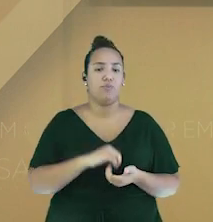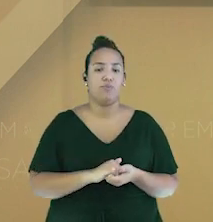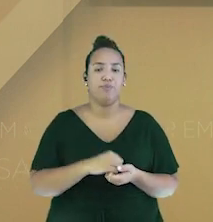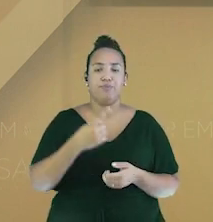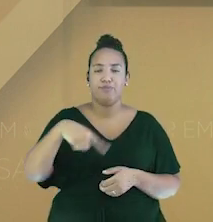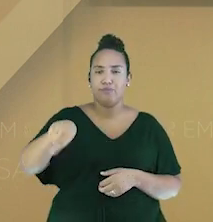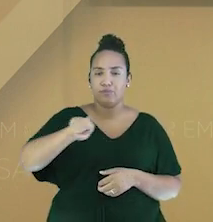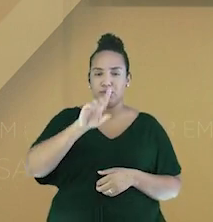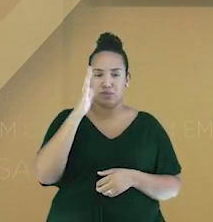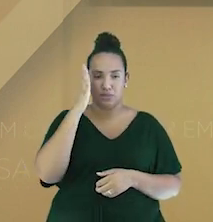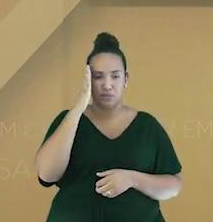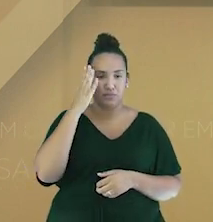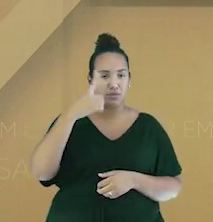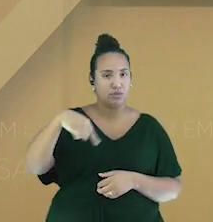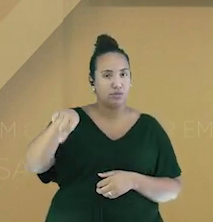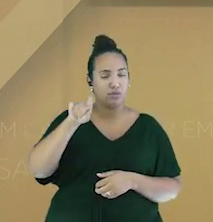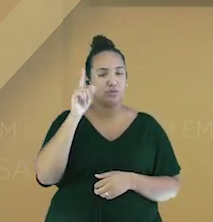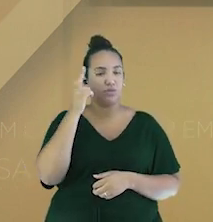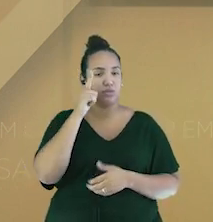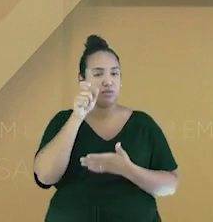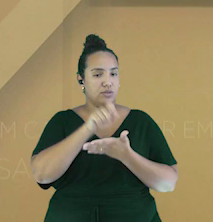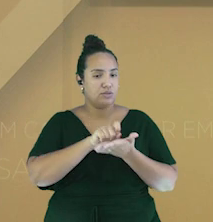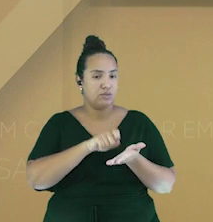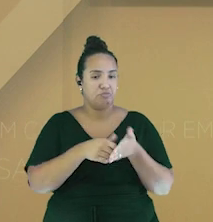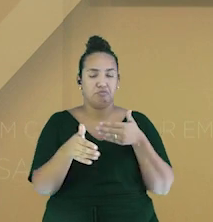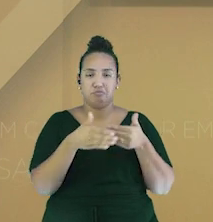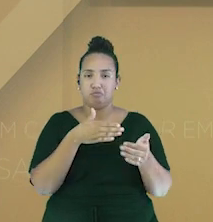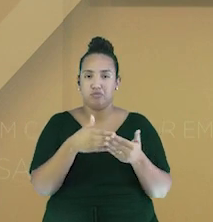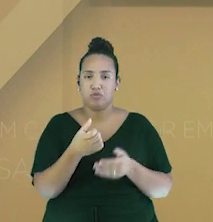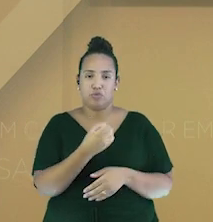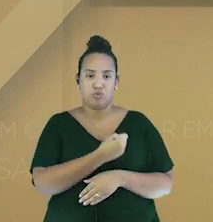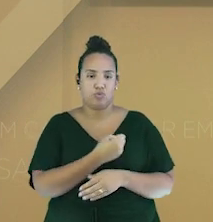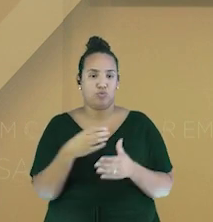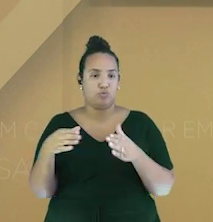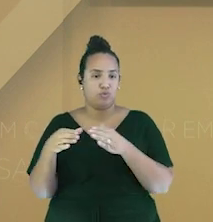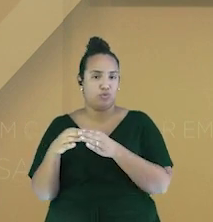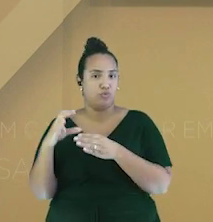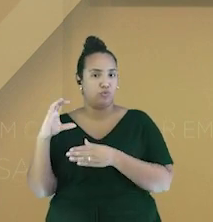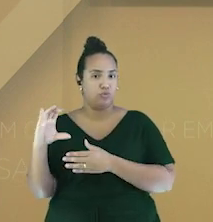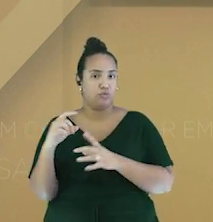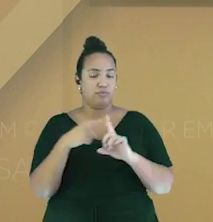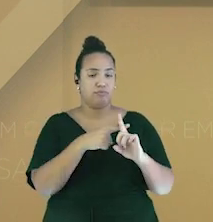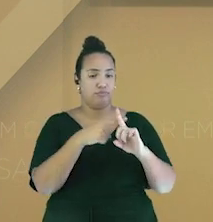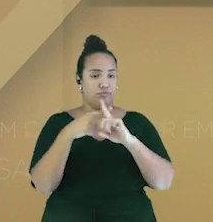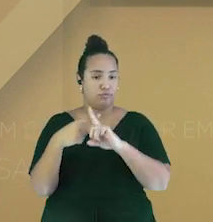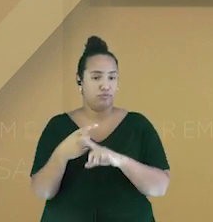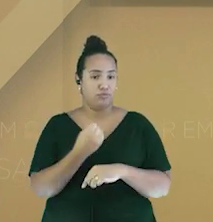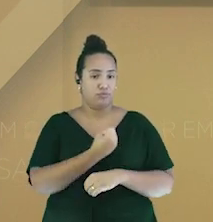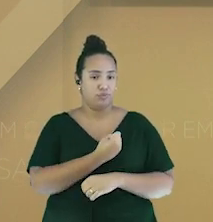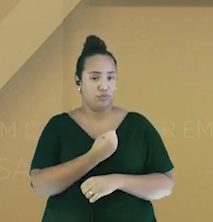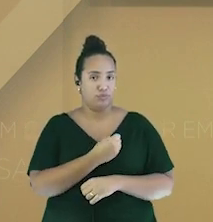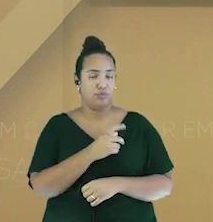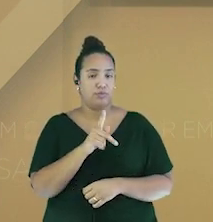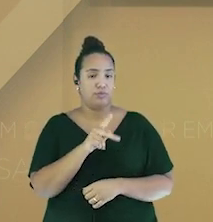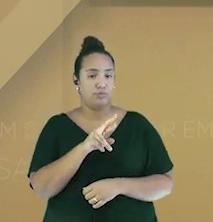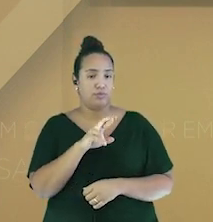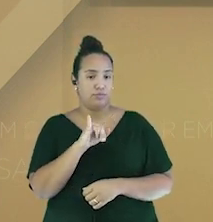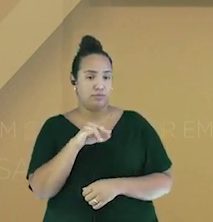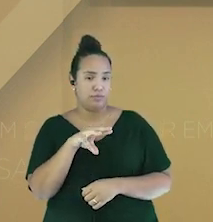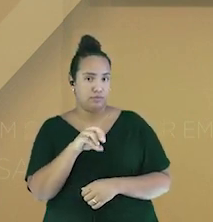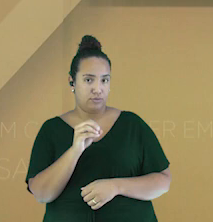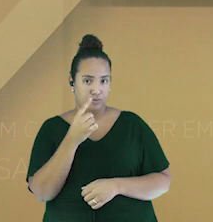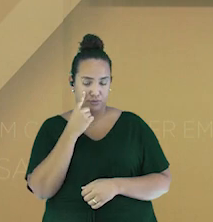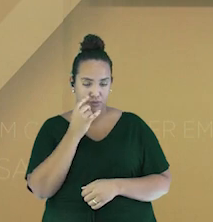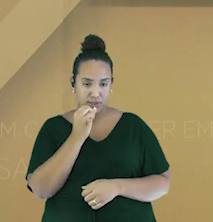sabia que conseguimos escrever qualquer número composto pela multiplicação de números primos? Vamos ver alguns